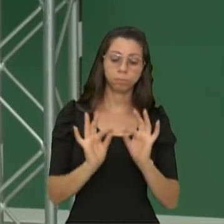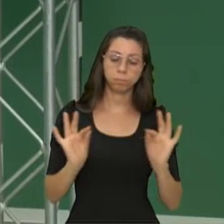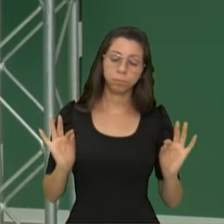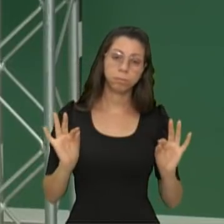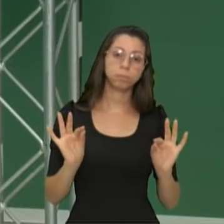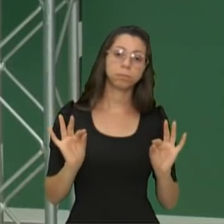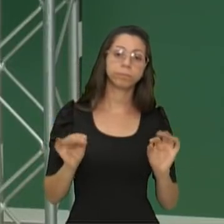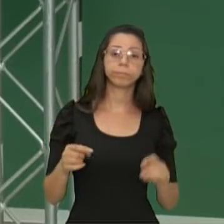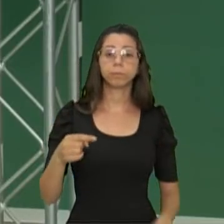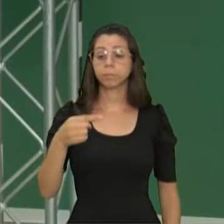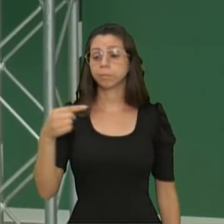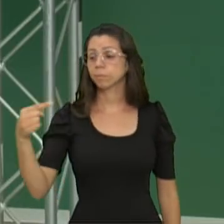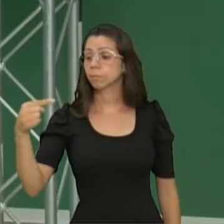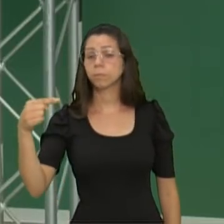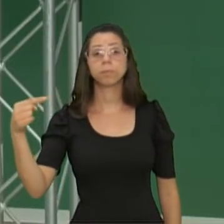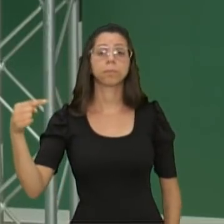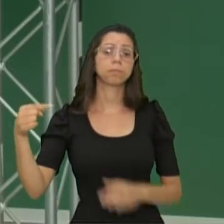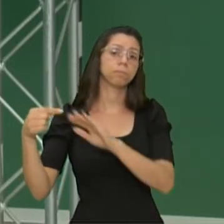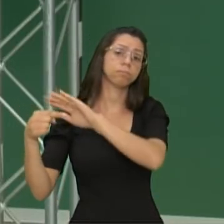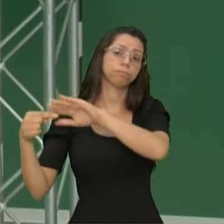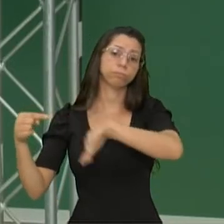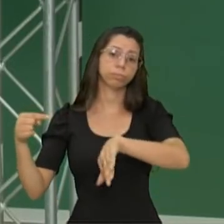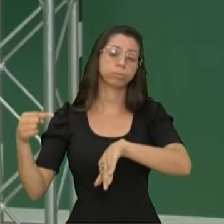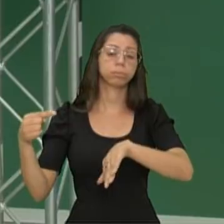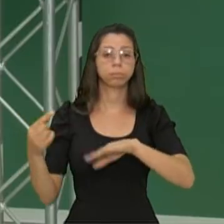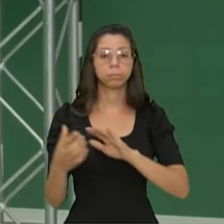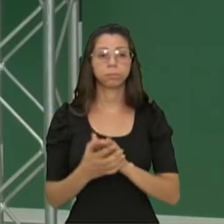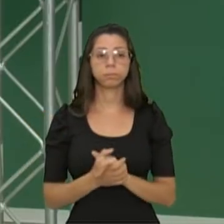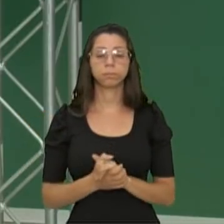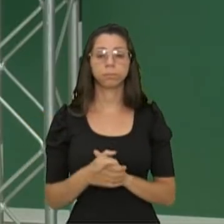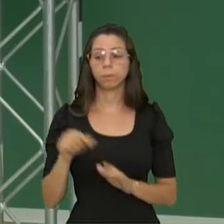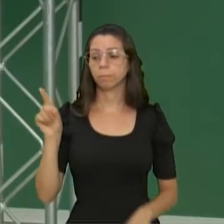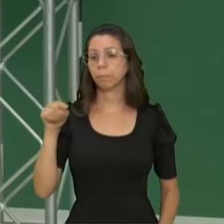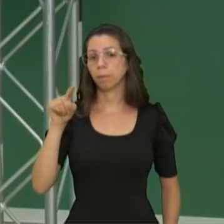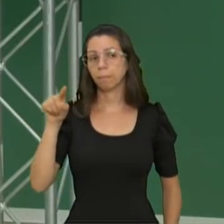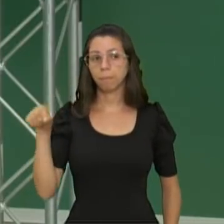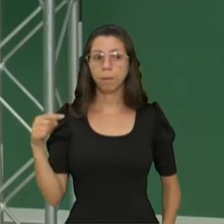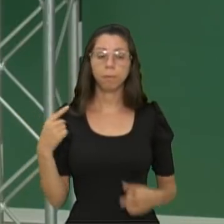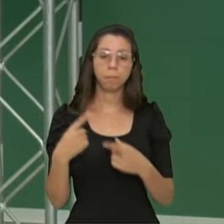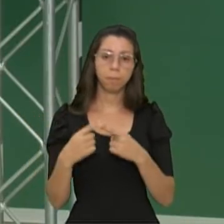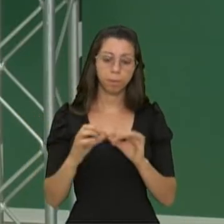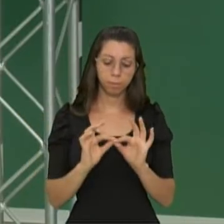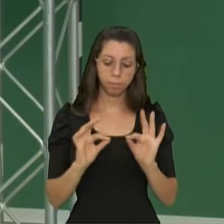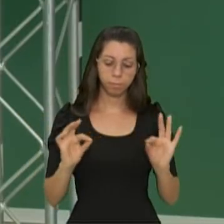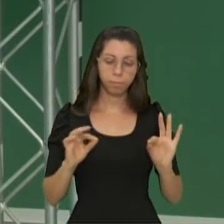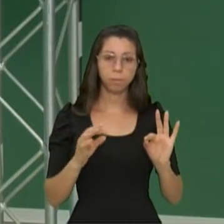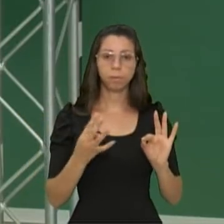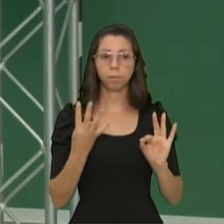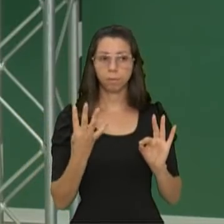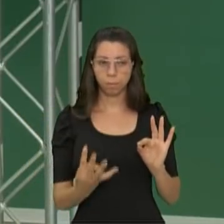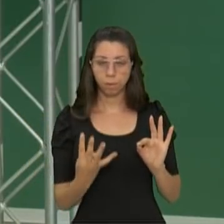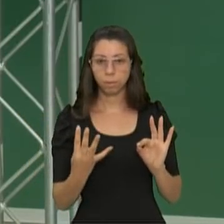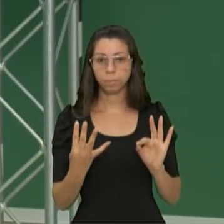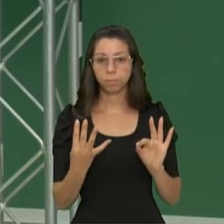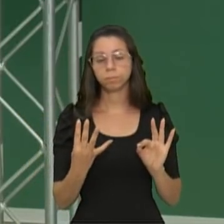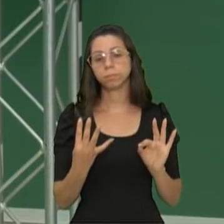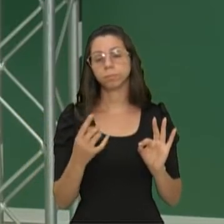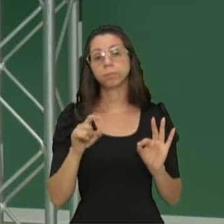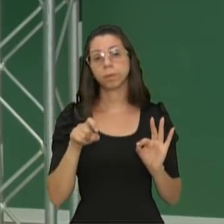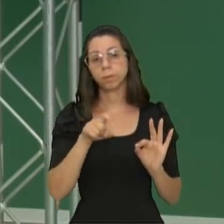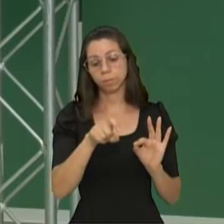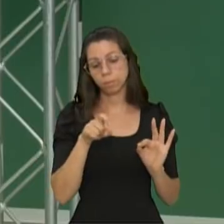vou descartar o valor negativo. Porque, olha só, um lado vale 4, que é o valor de